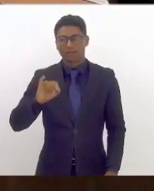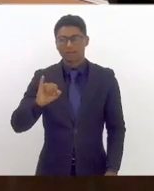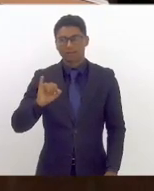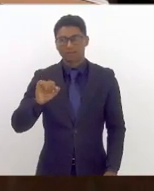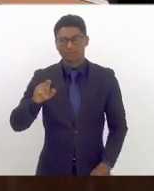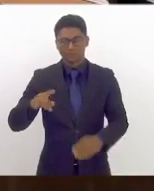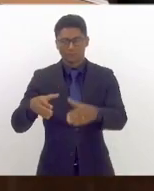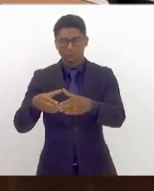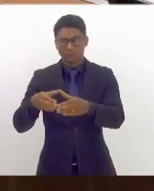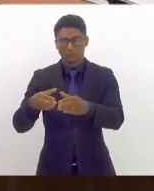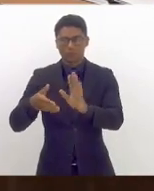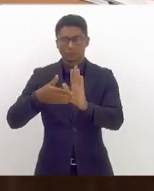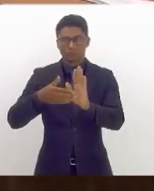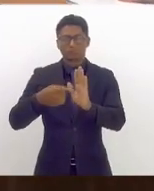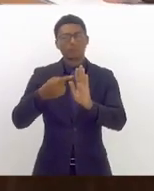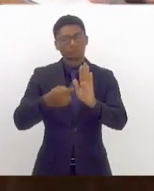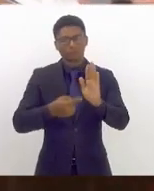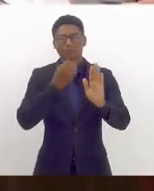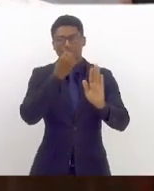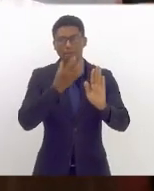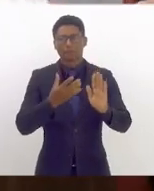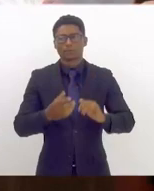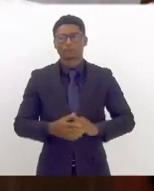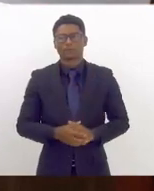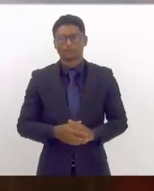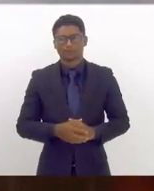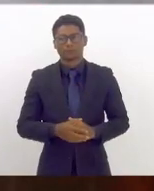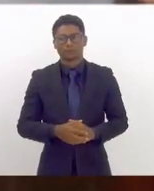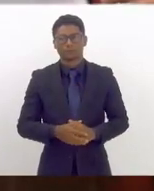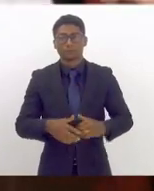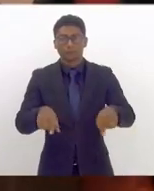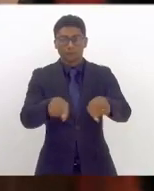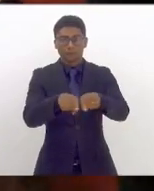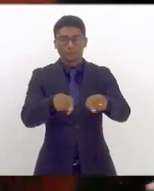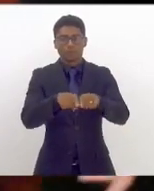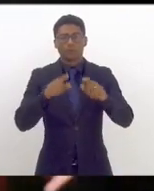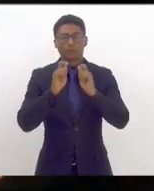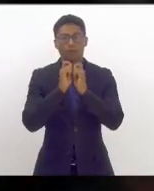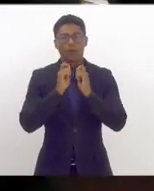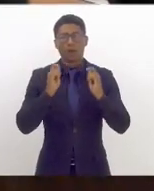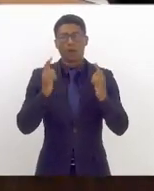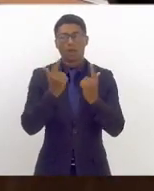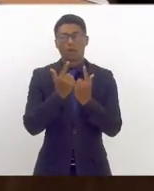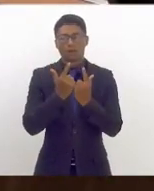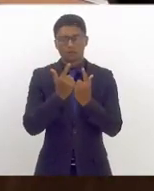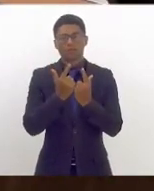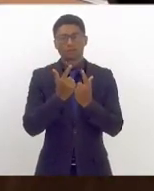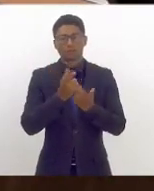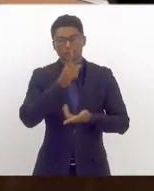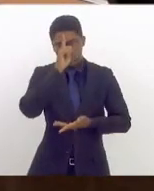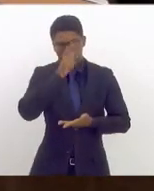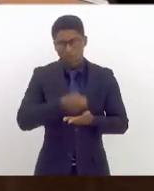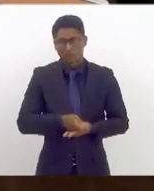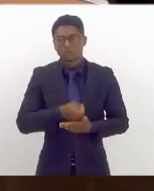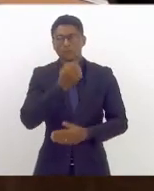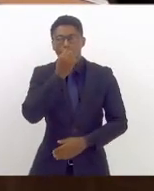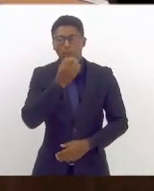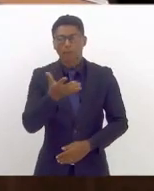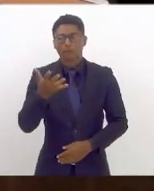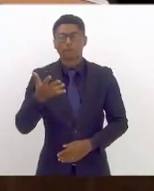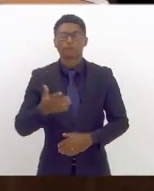produtiva e participativa da allerj estão aqui alguns